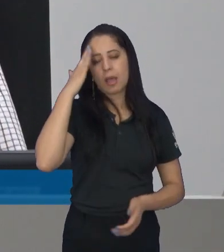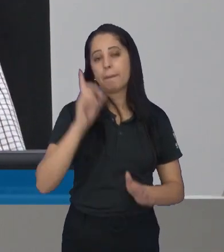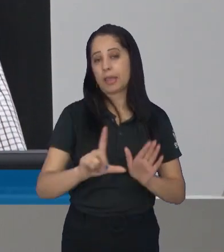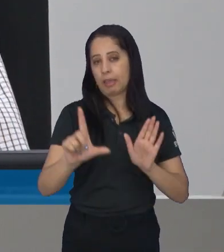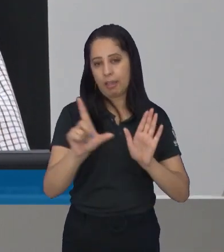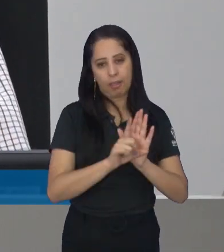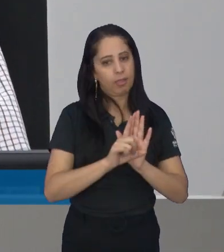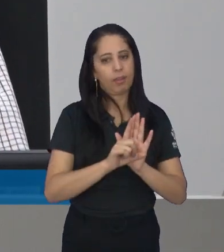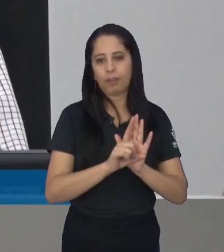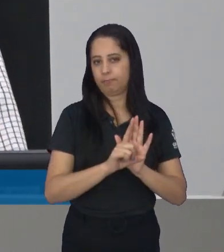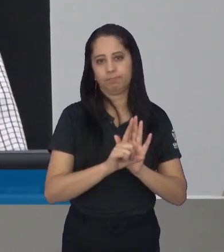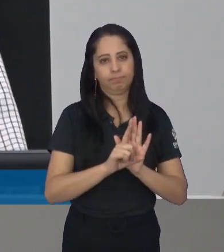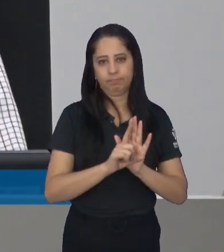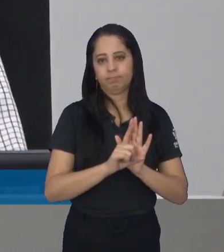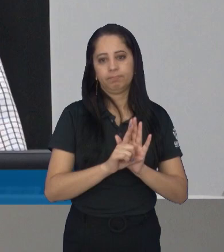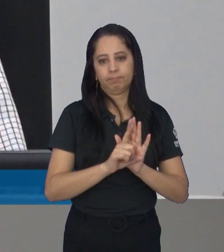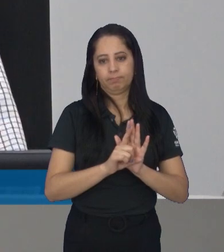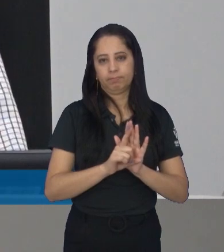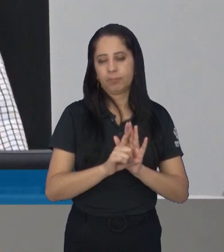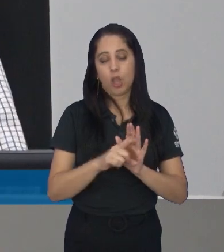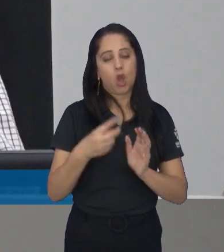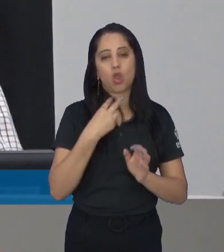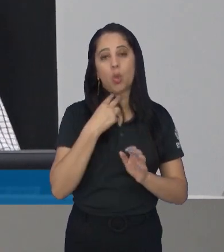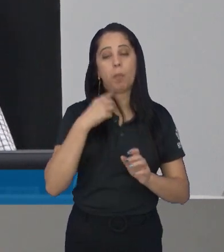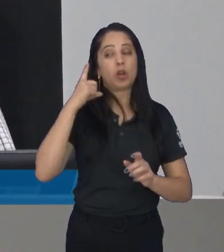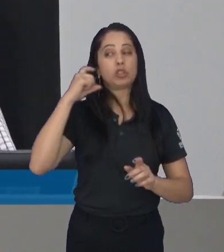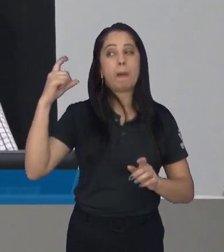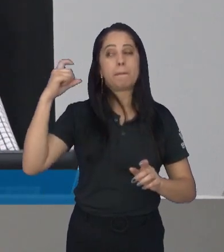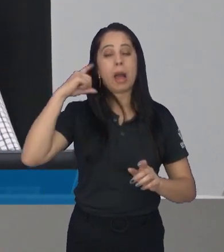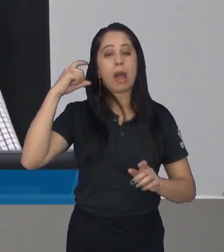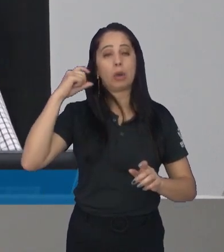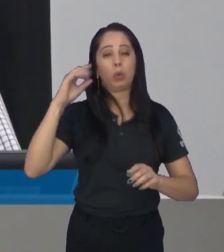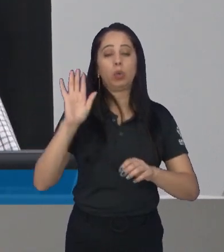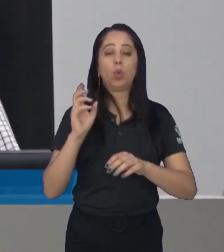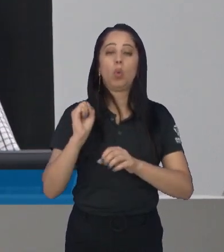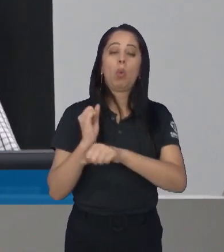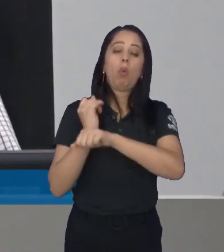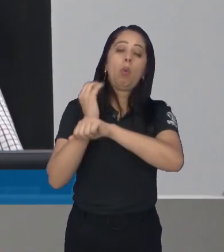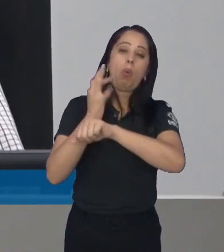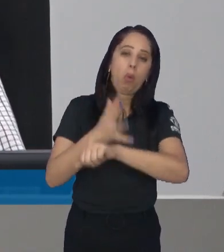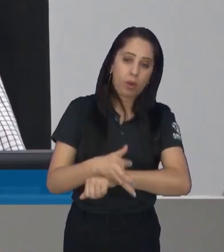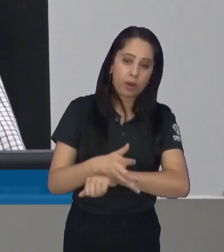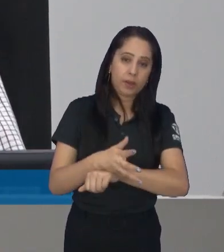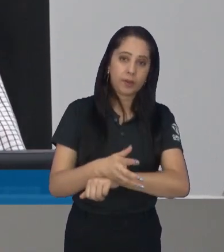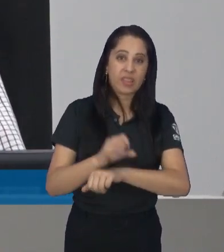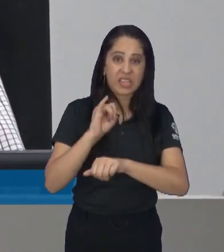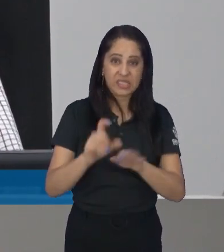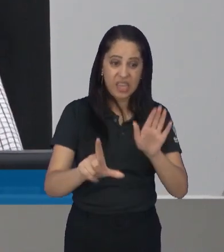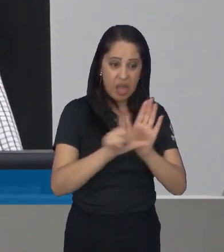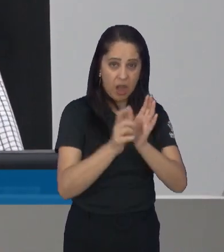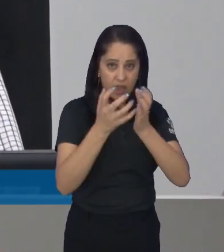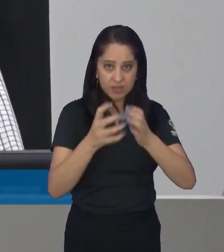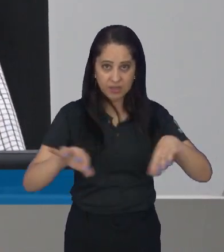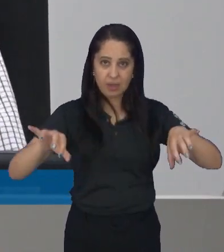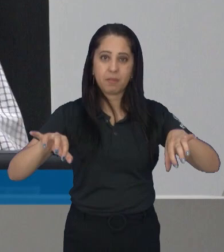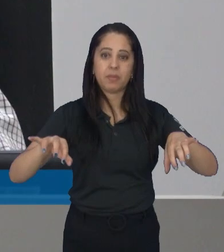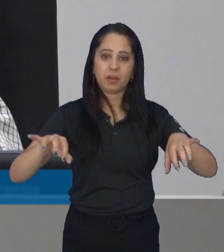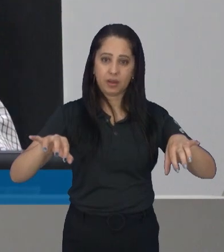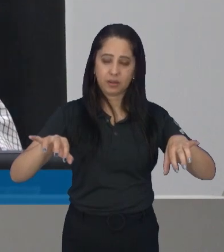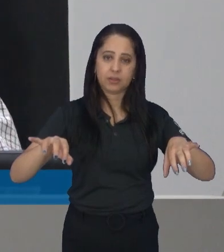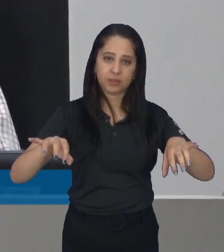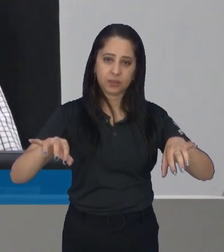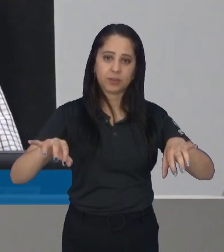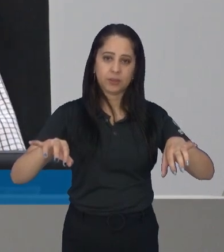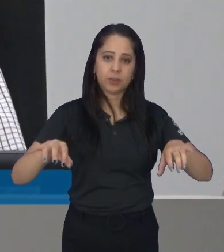em um horário tão avançado então se a gente tratasse separadamente já recebia os músicos aqui representando